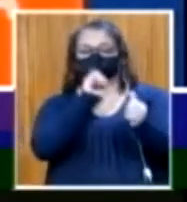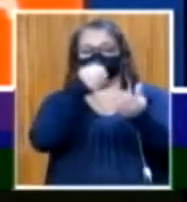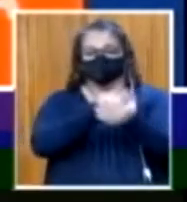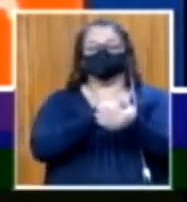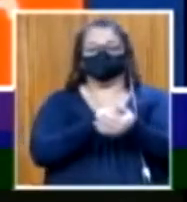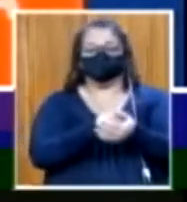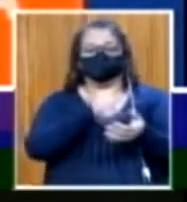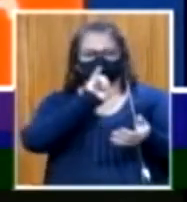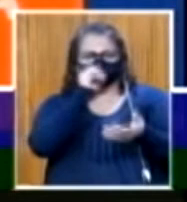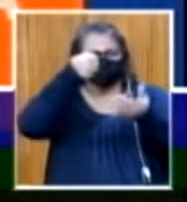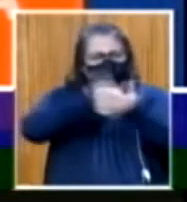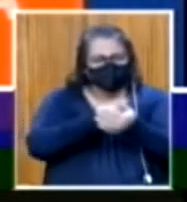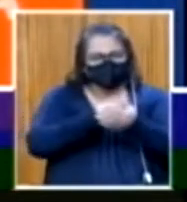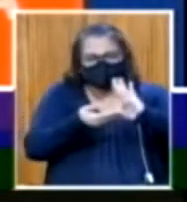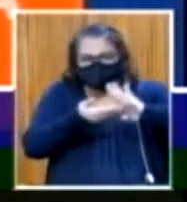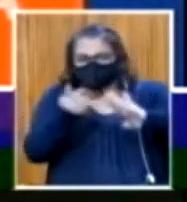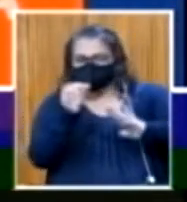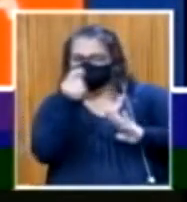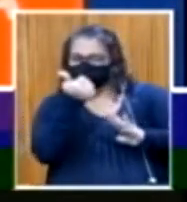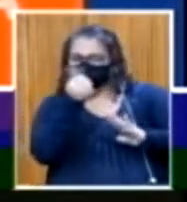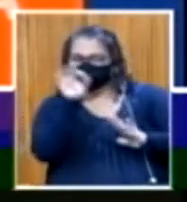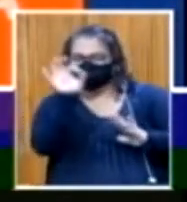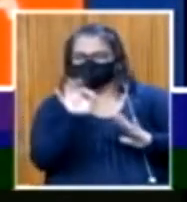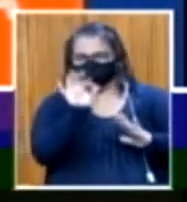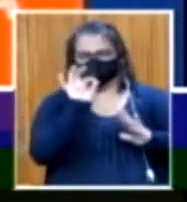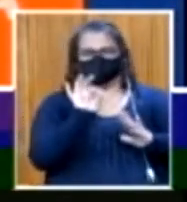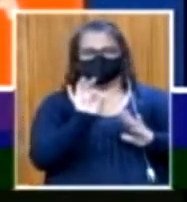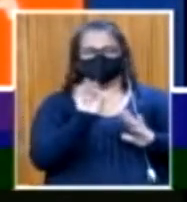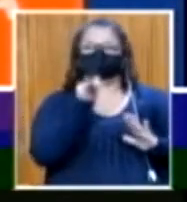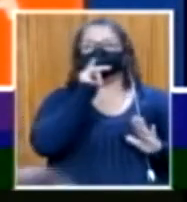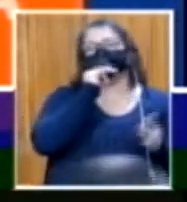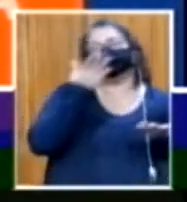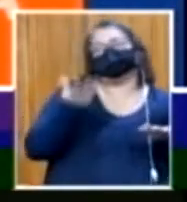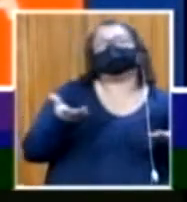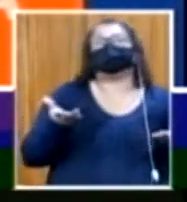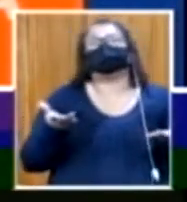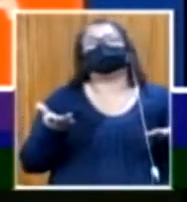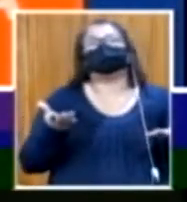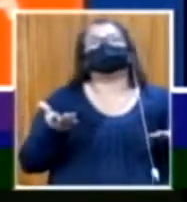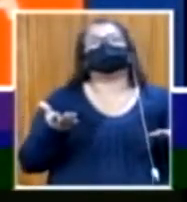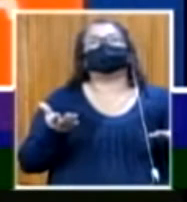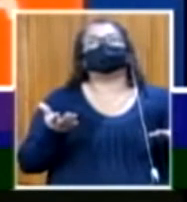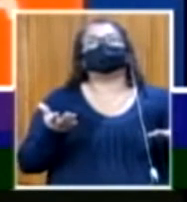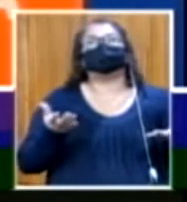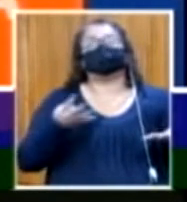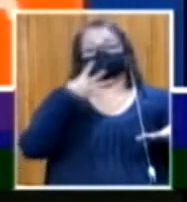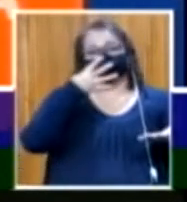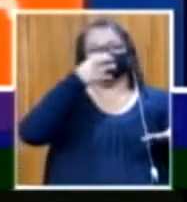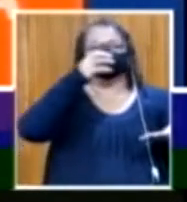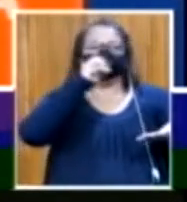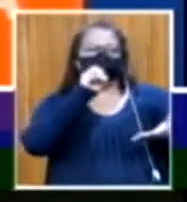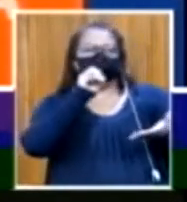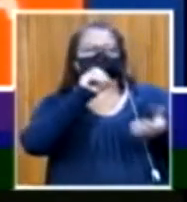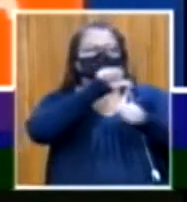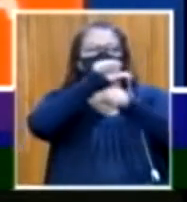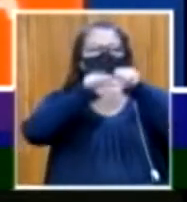carga tributária fosse reduzida em 10%, por exemplo, de 40 para